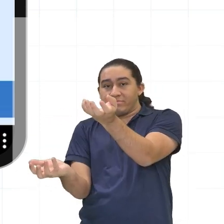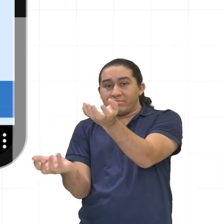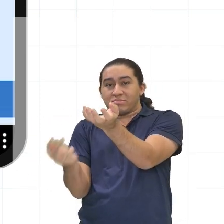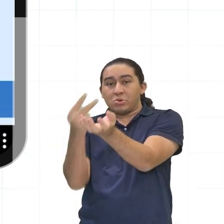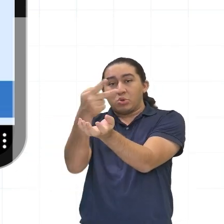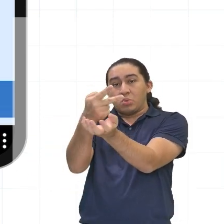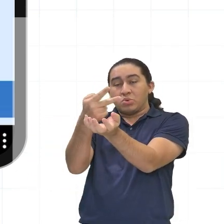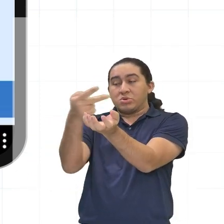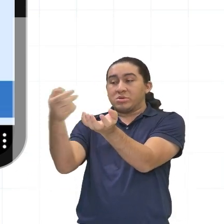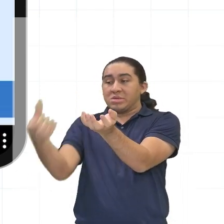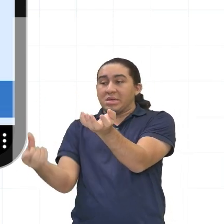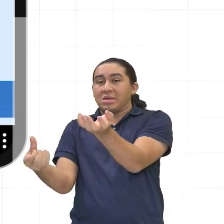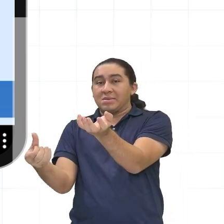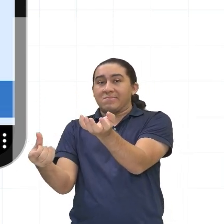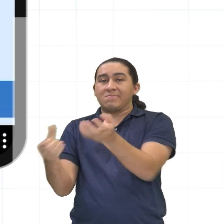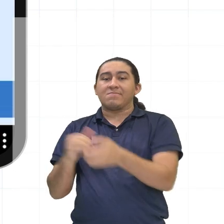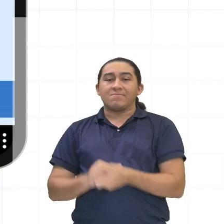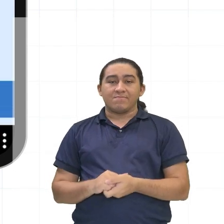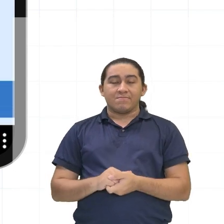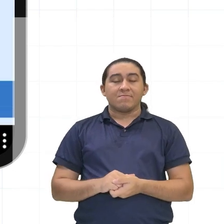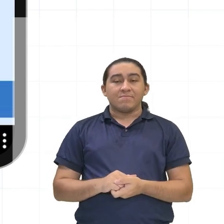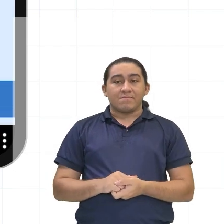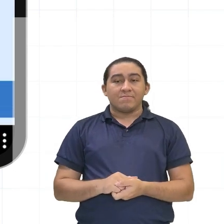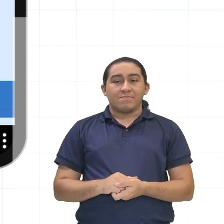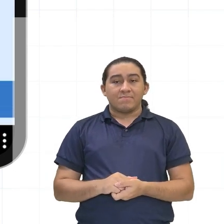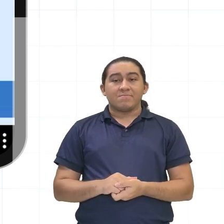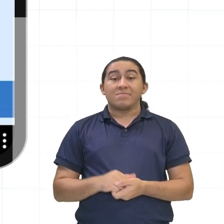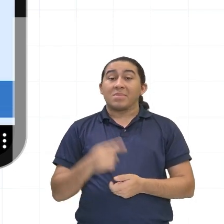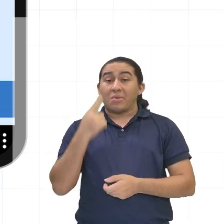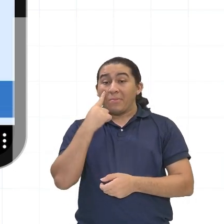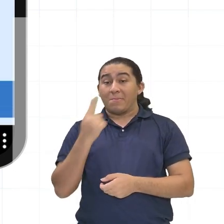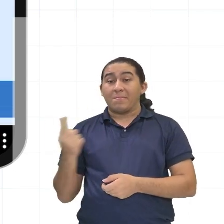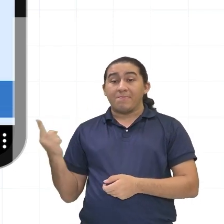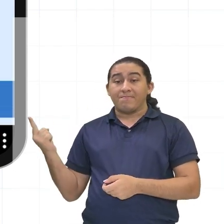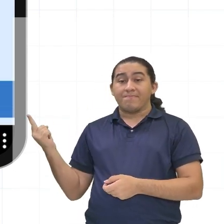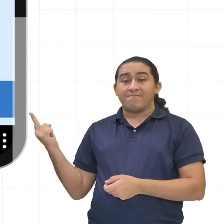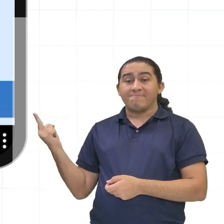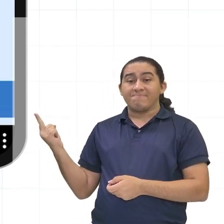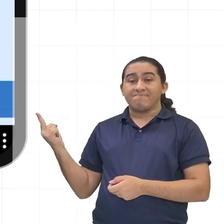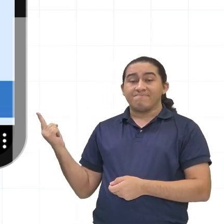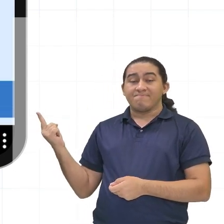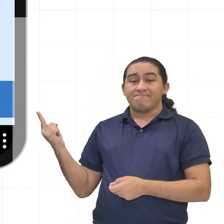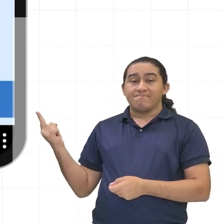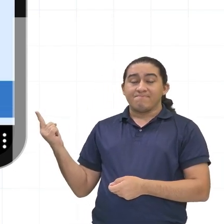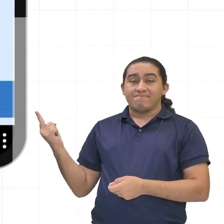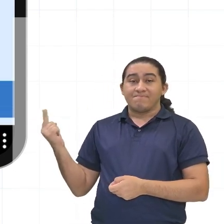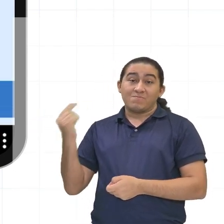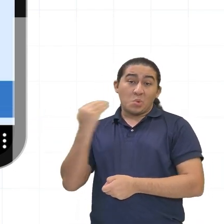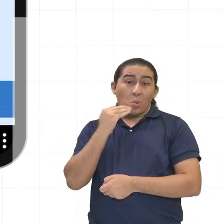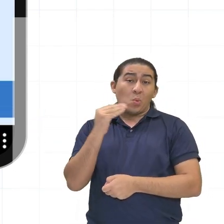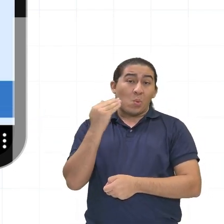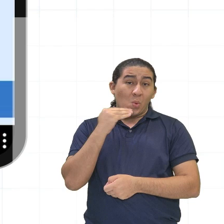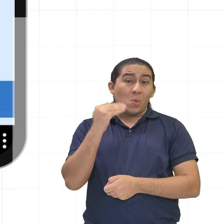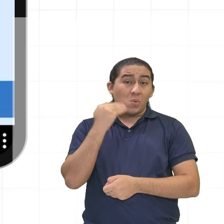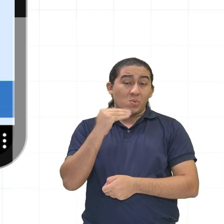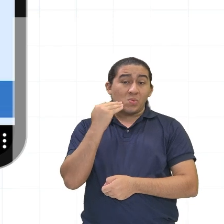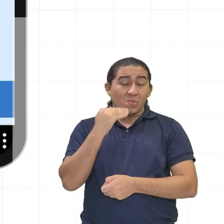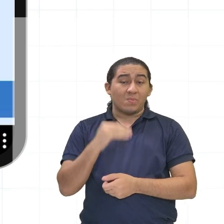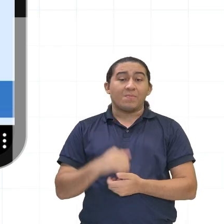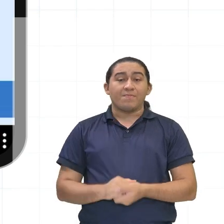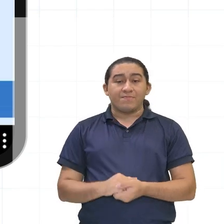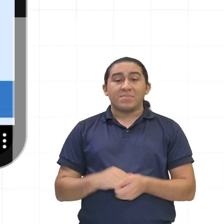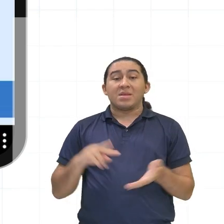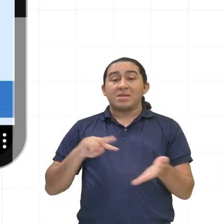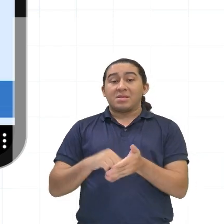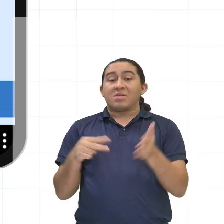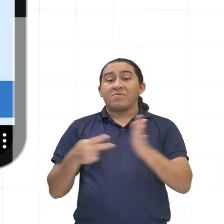falei para vocês. Então, está balanceado. Só que o hidrogênio está pendendo muito ali para o outro lado, né? Significa